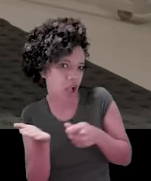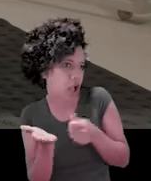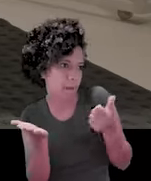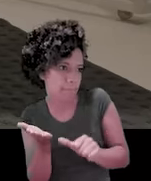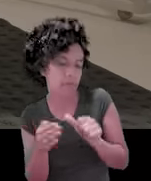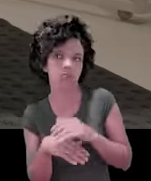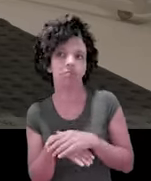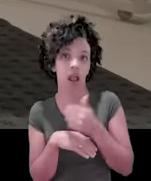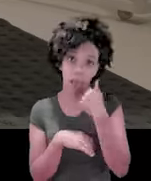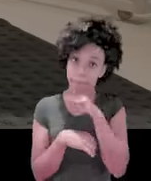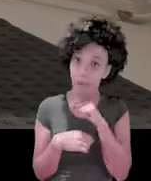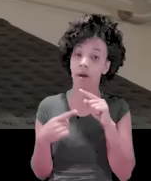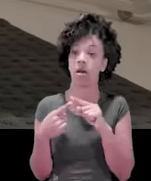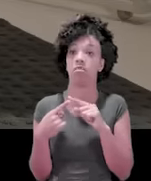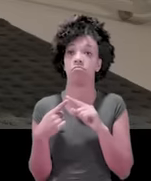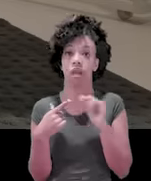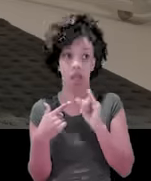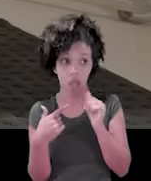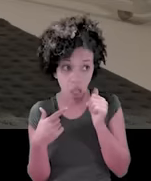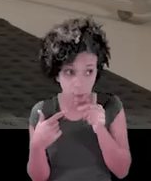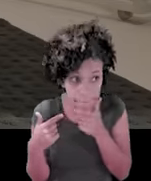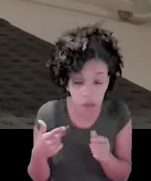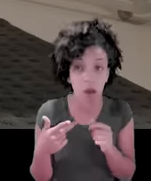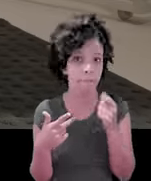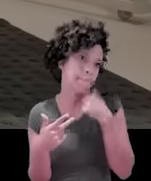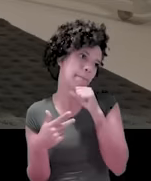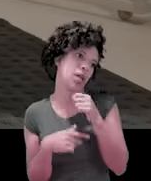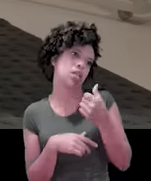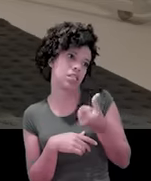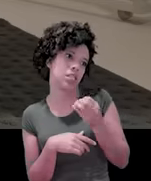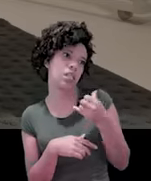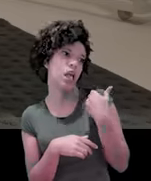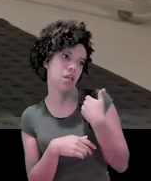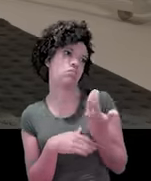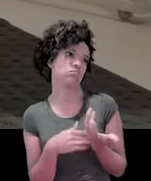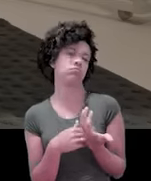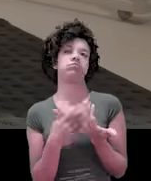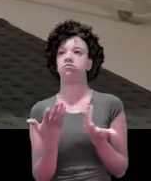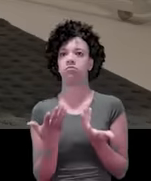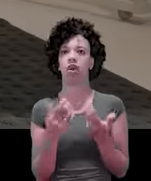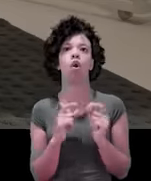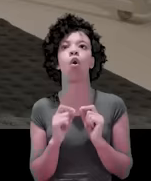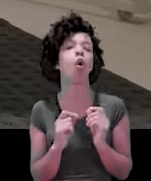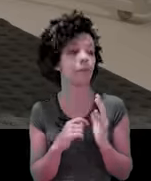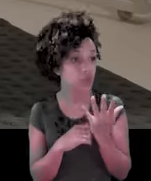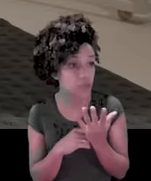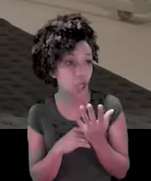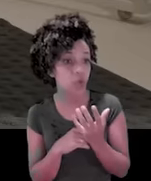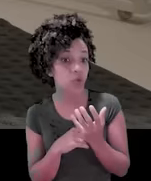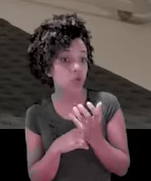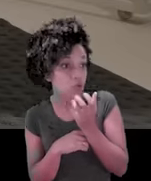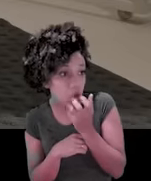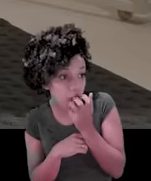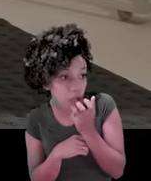disse não liga para minha mãe eu vou irmão não tem poucos anos né E aí like que como é que foi